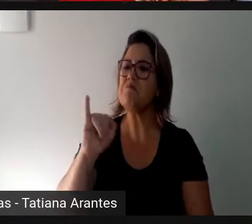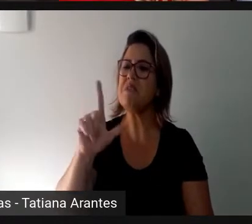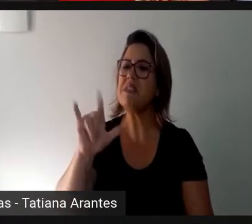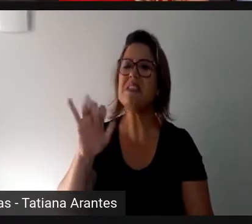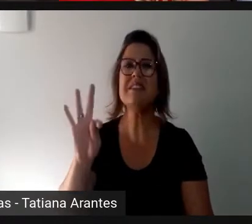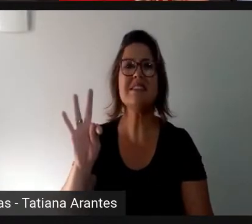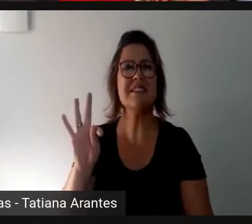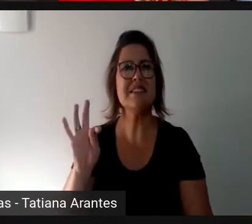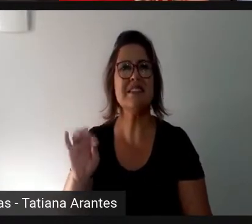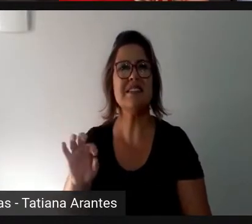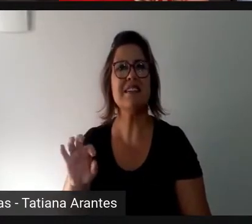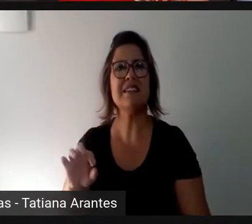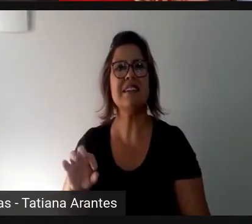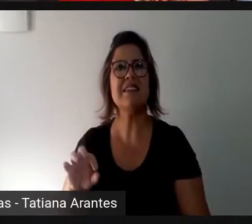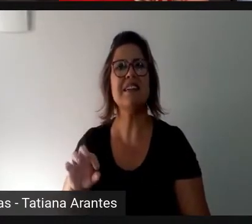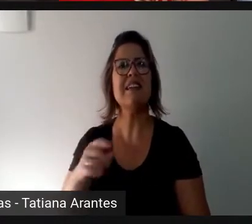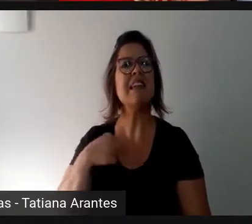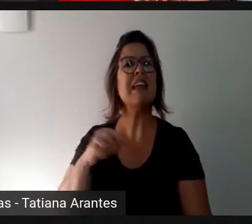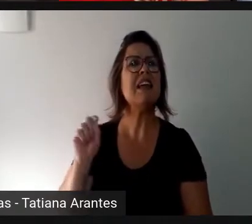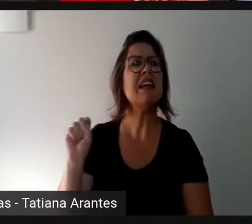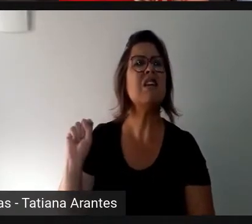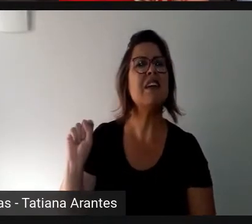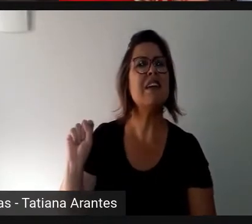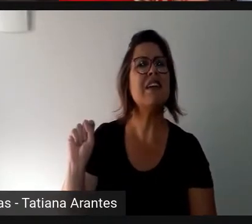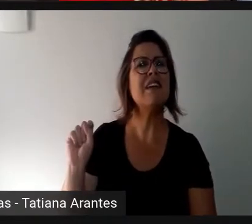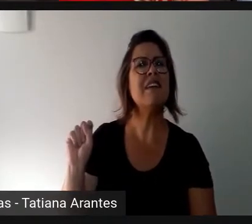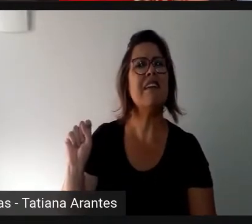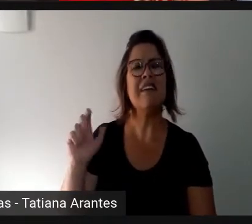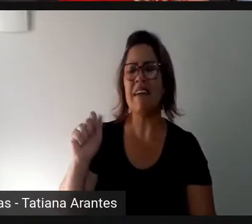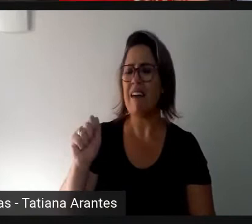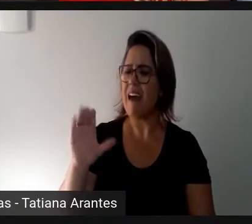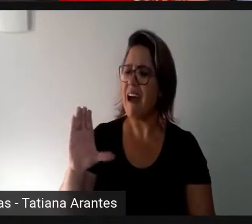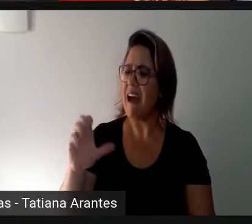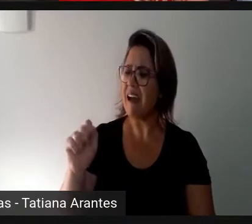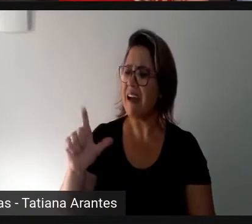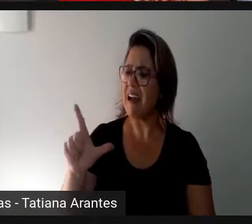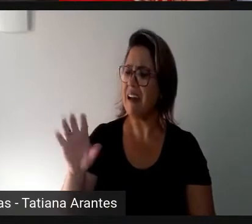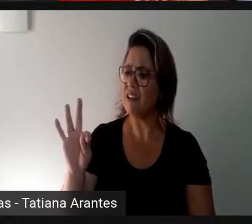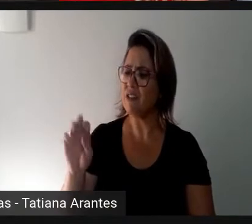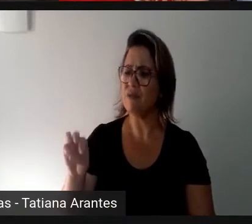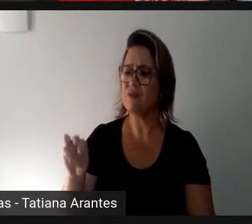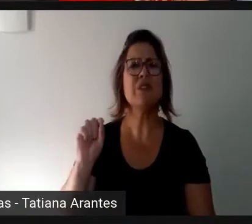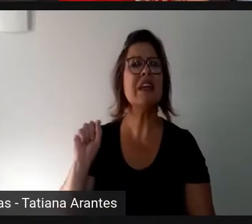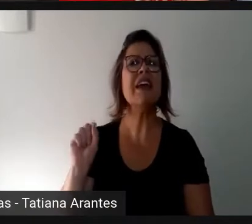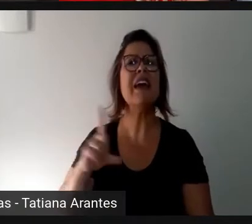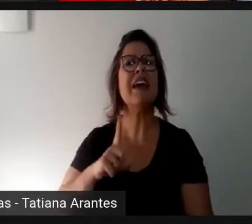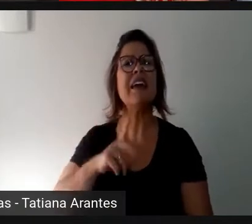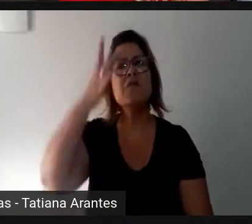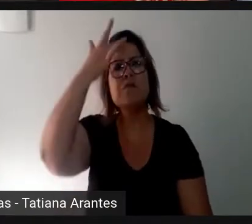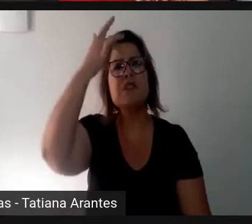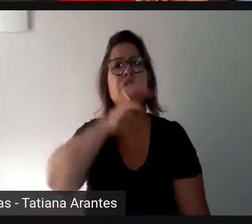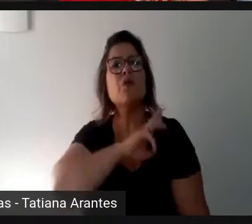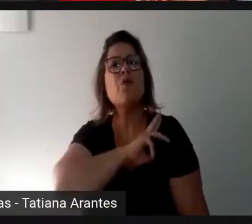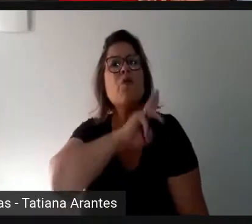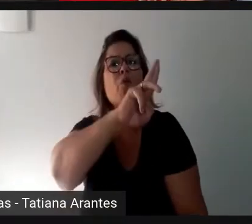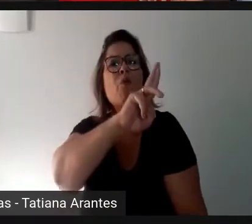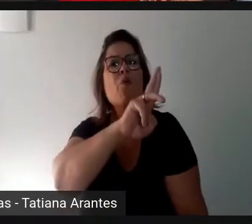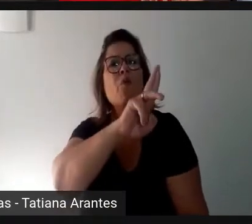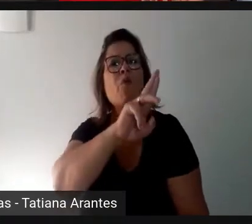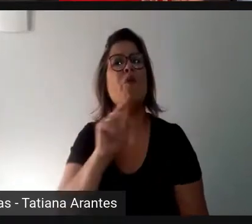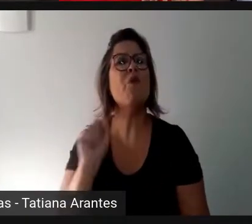que ser accountable. Por quê? Quem é accountable, vem no inglês? É quem tem accountability. Mas o que é ser